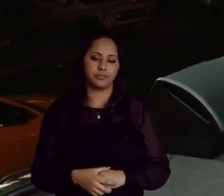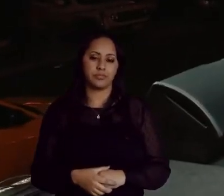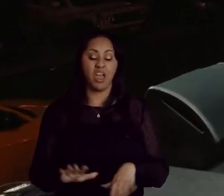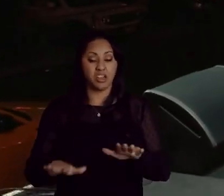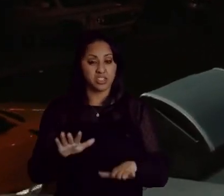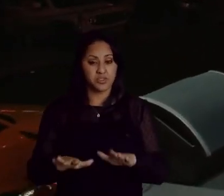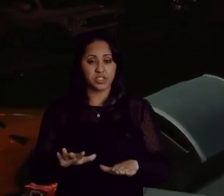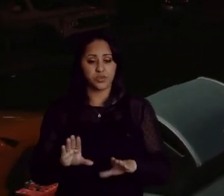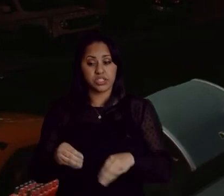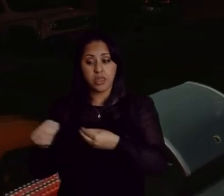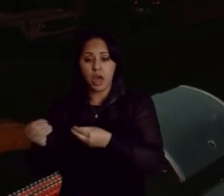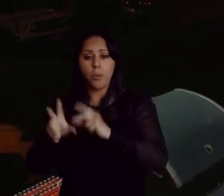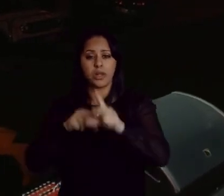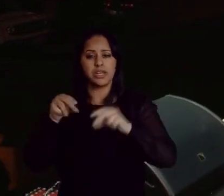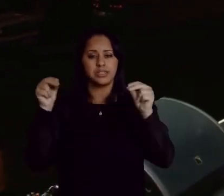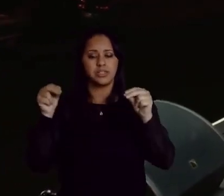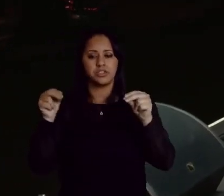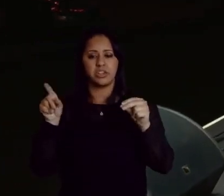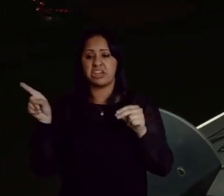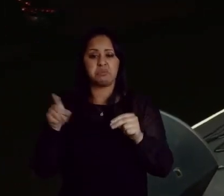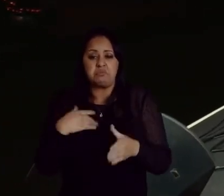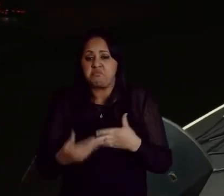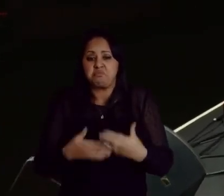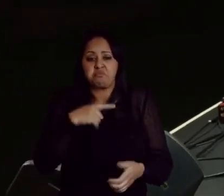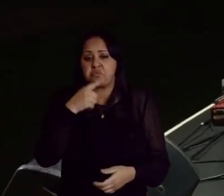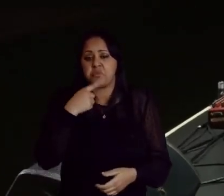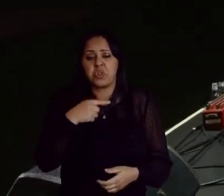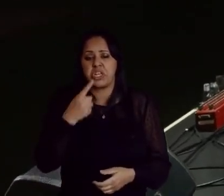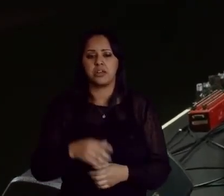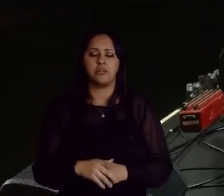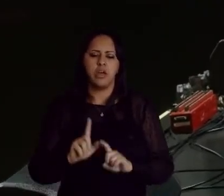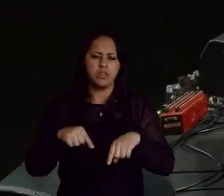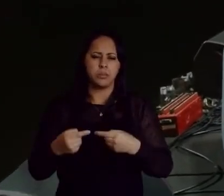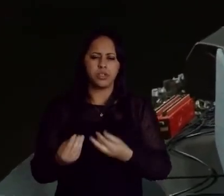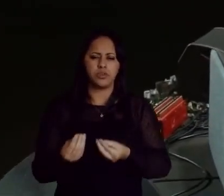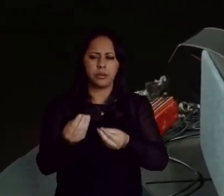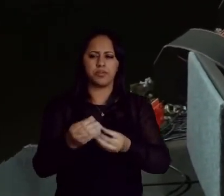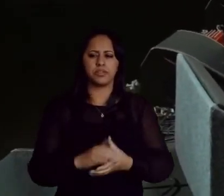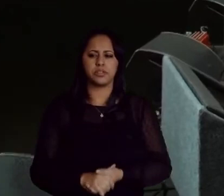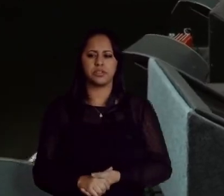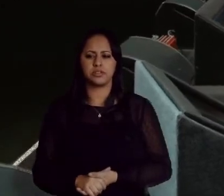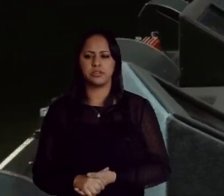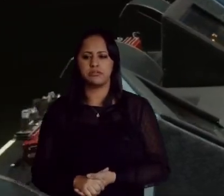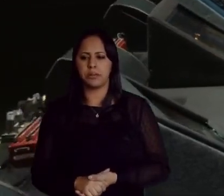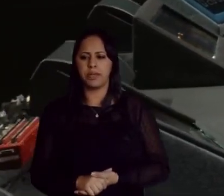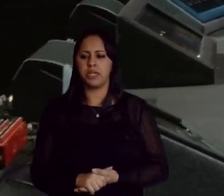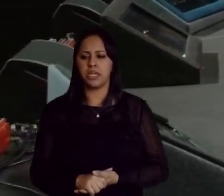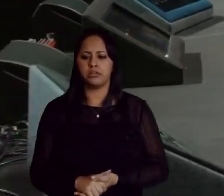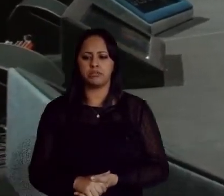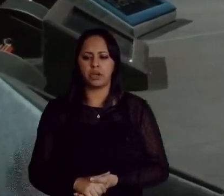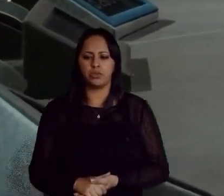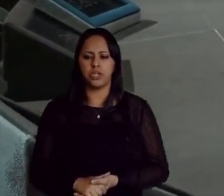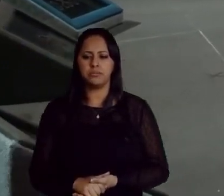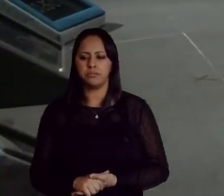Às vezes você dá um presente para o seu cônjuge, ele não está nem importando. Depois eu vou disponibilizar na área de membros do Telegram,